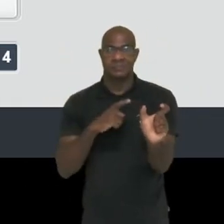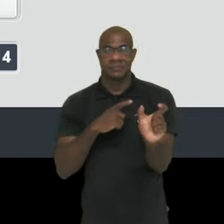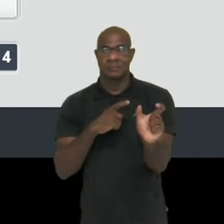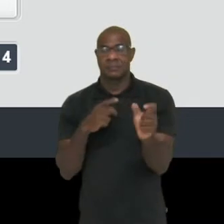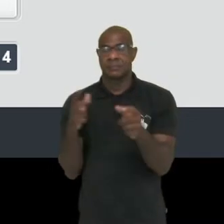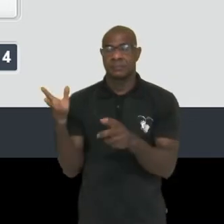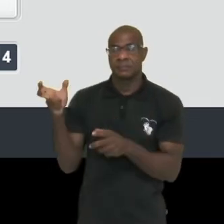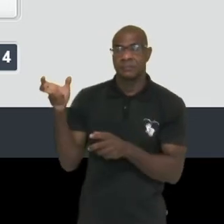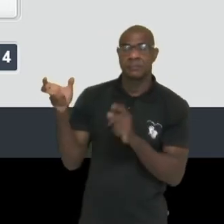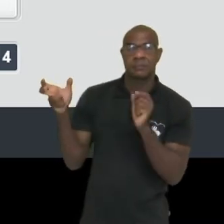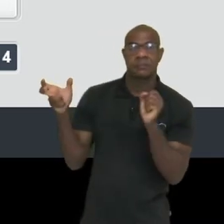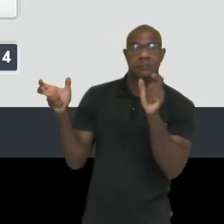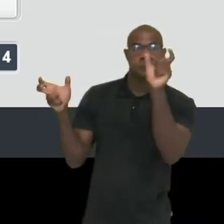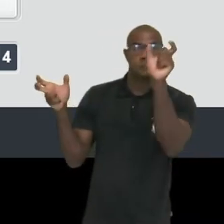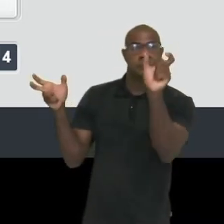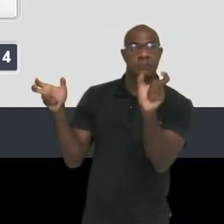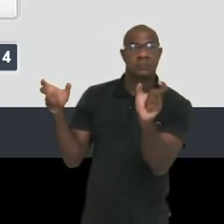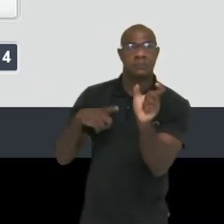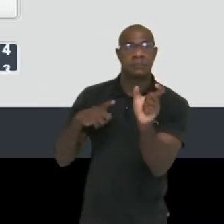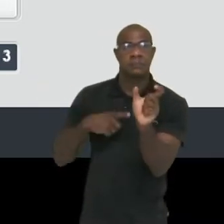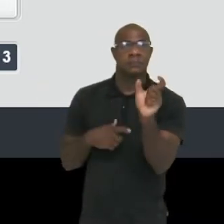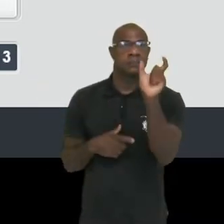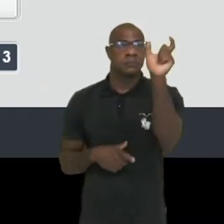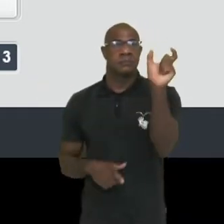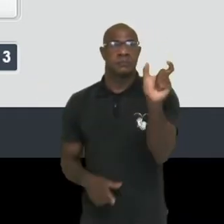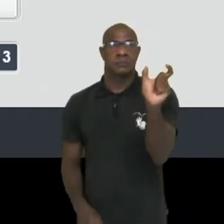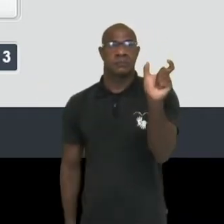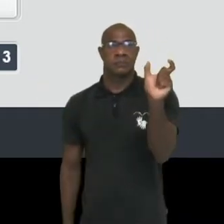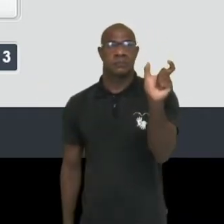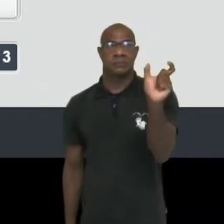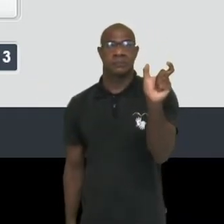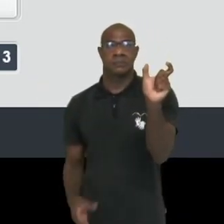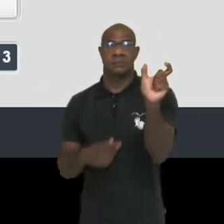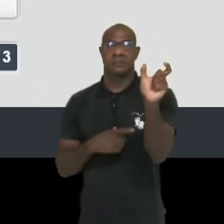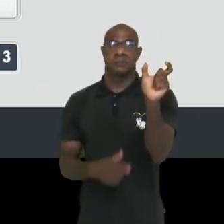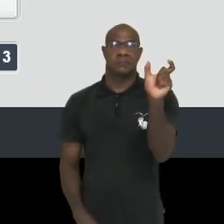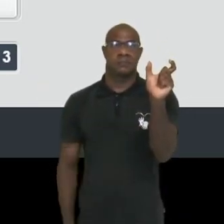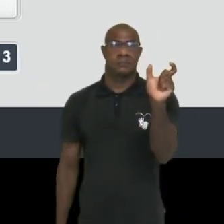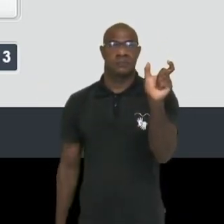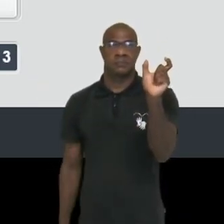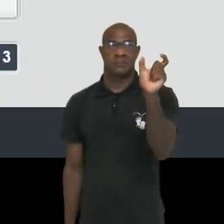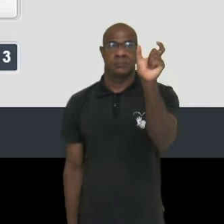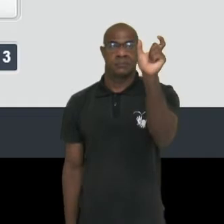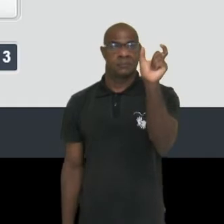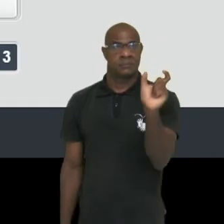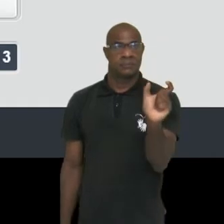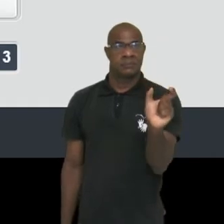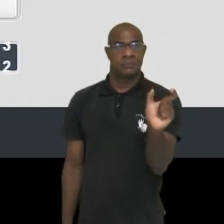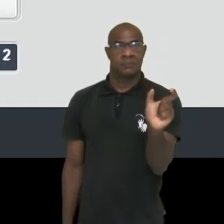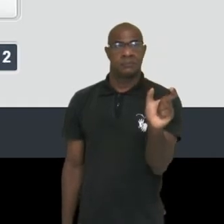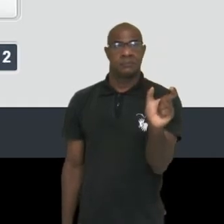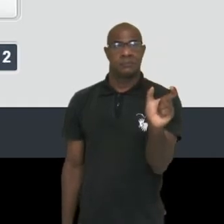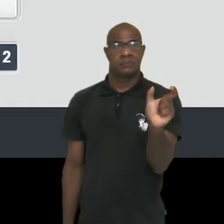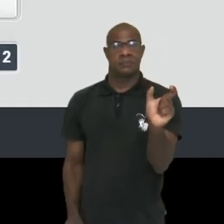verificarmos, nós temos a get together, temos interested in,